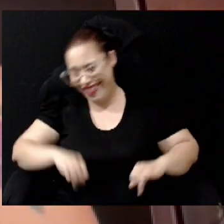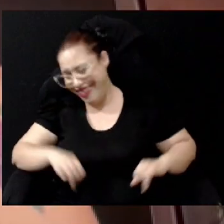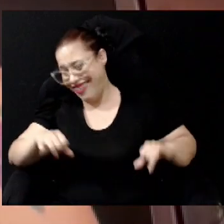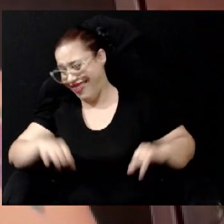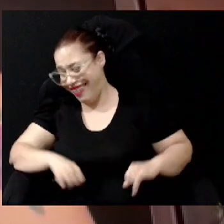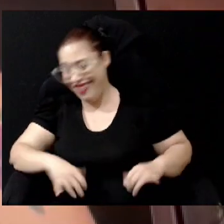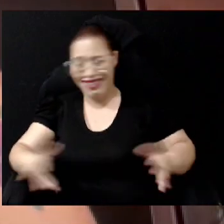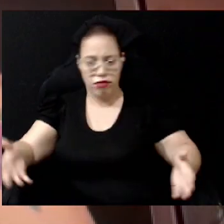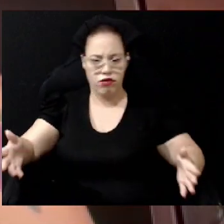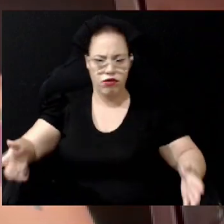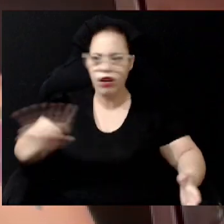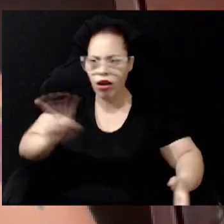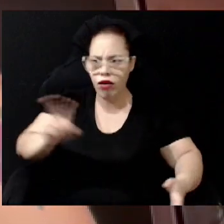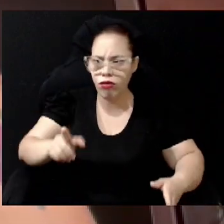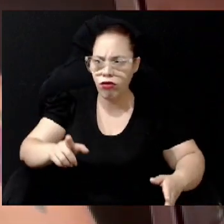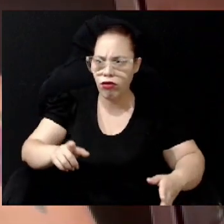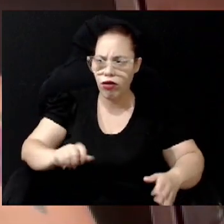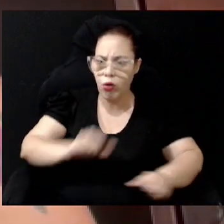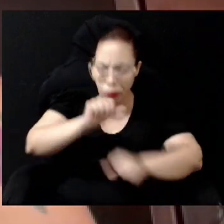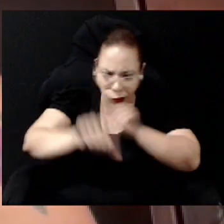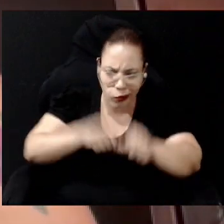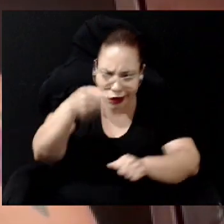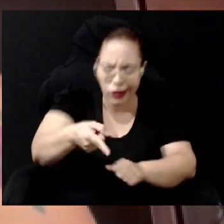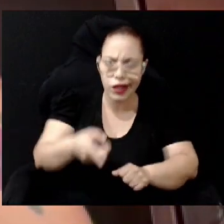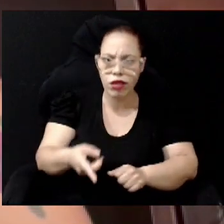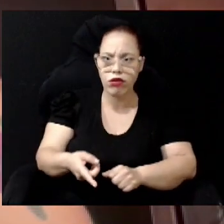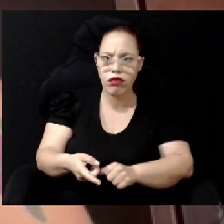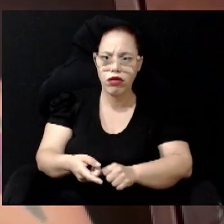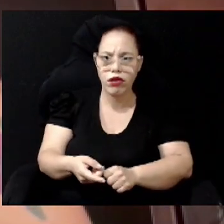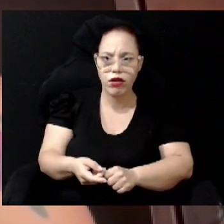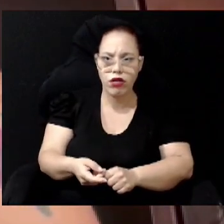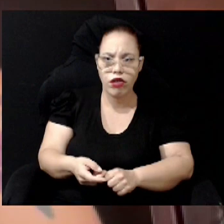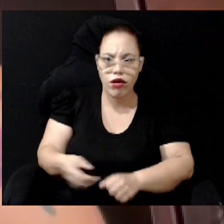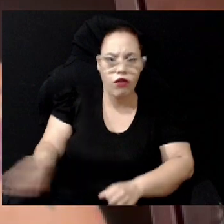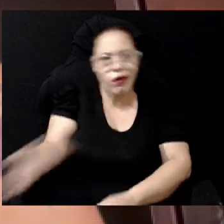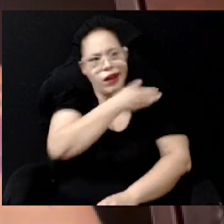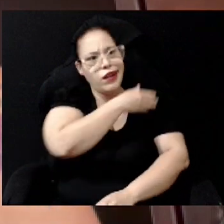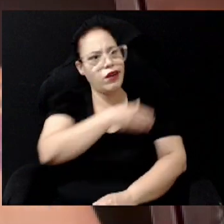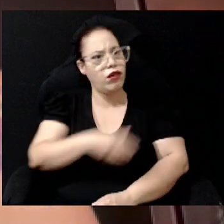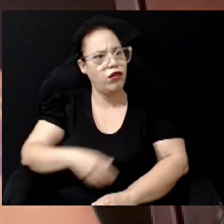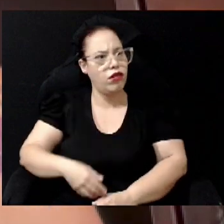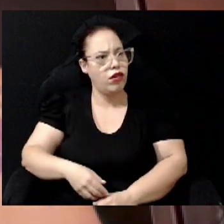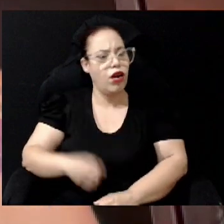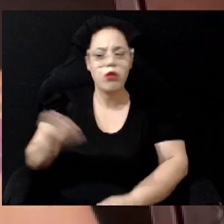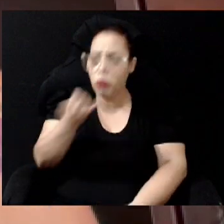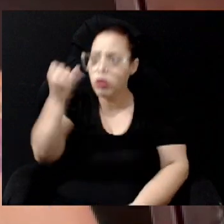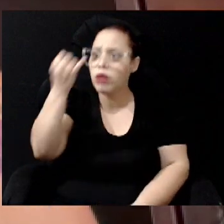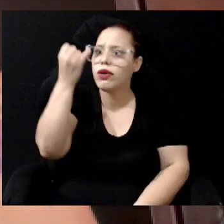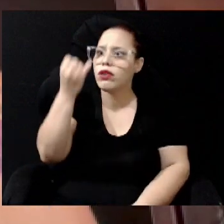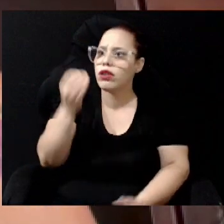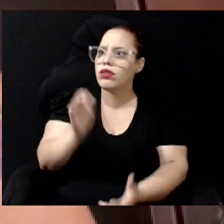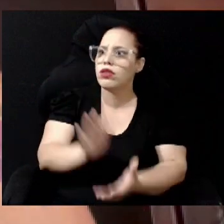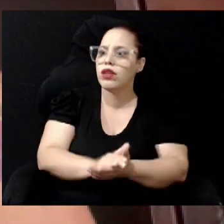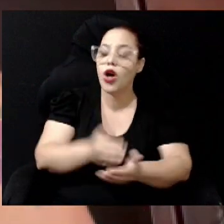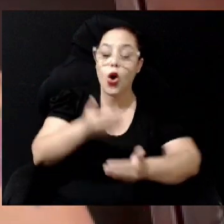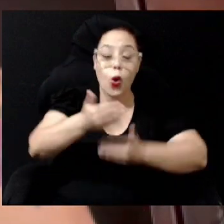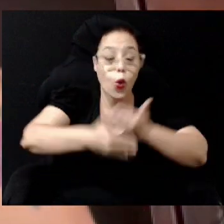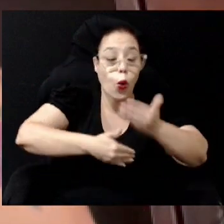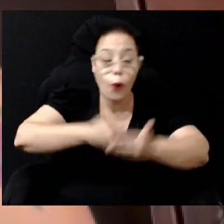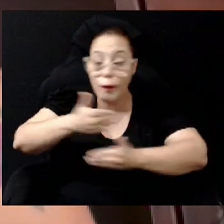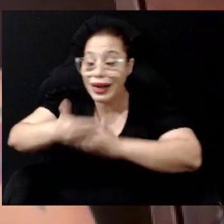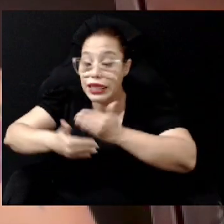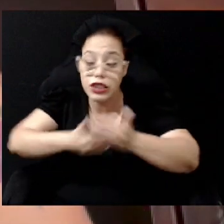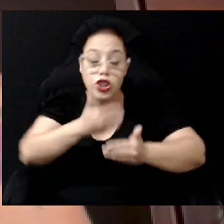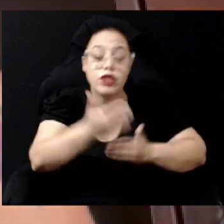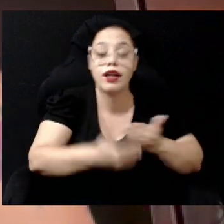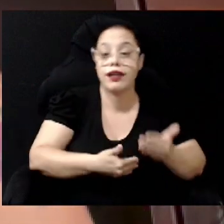tá acontecendo. Então, é muito importante isso, compartilhar